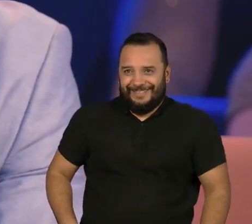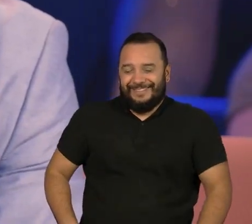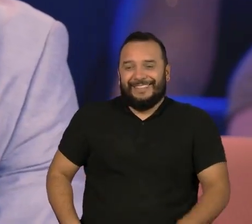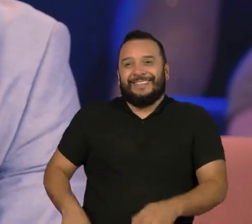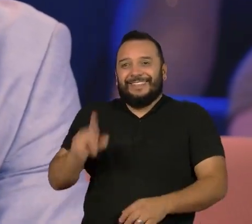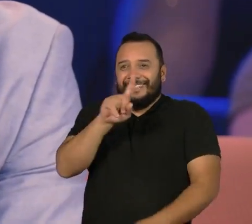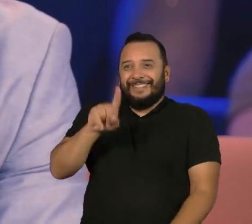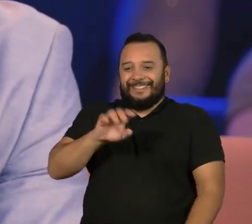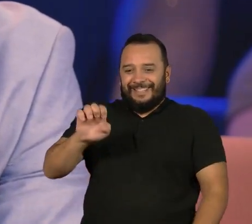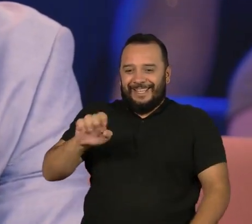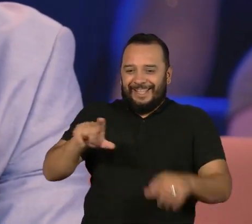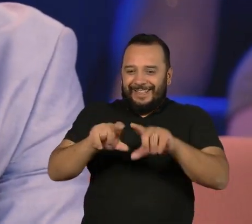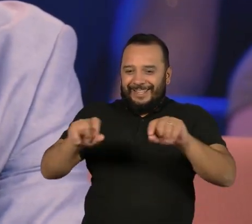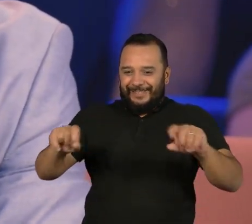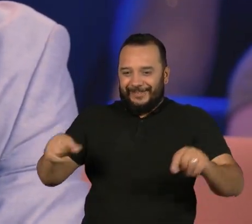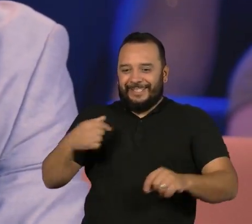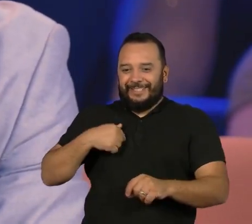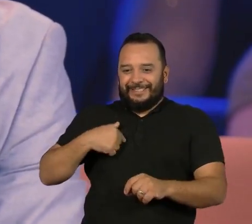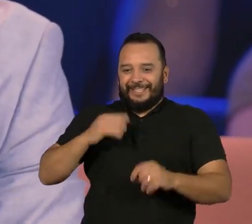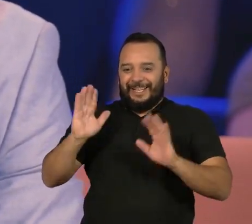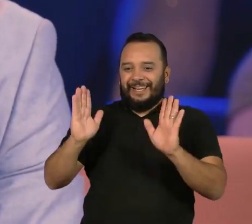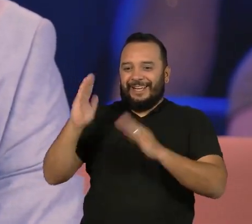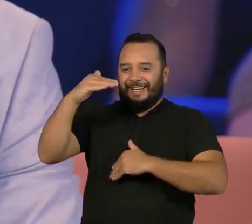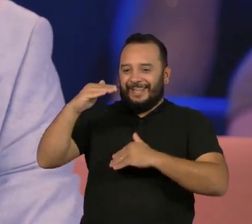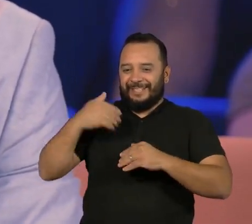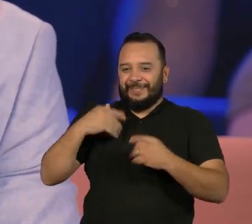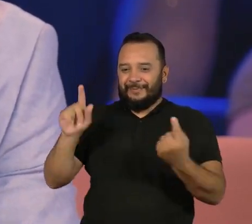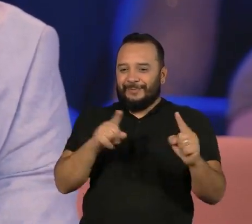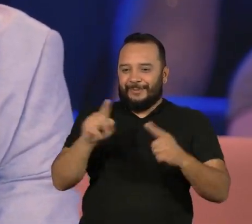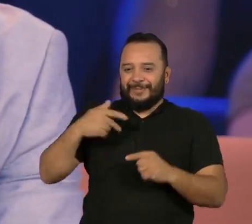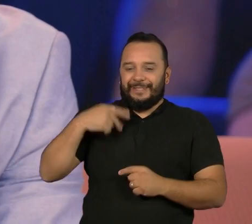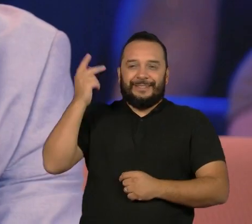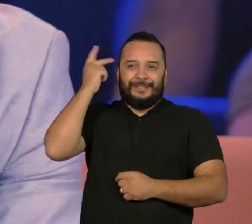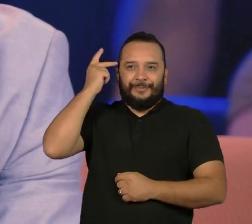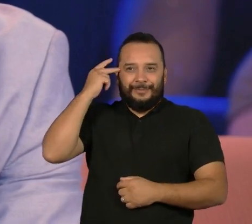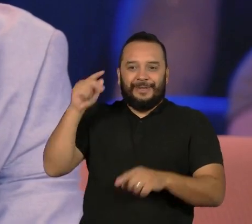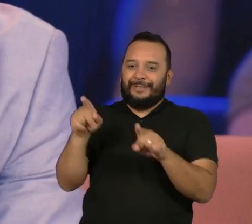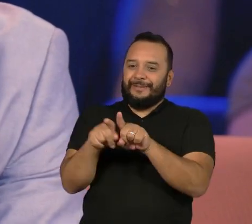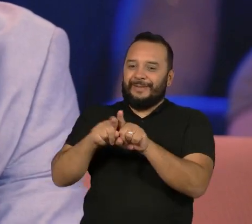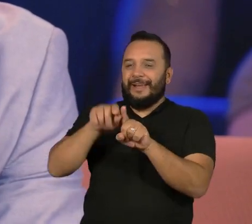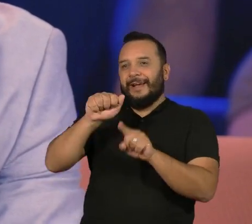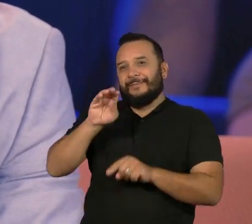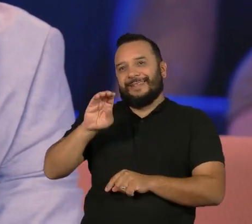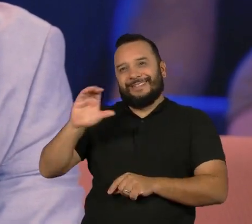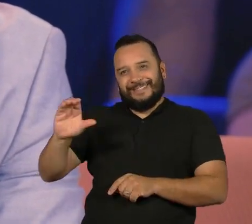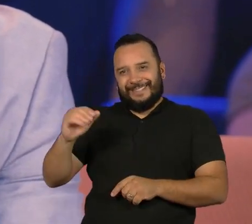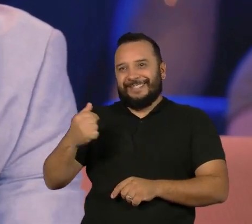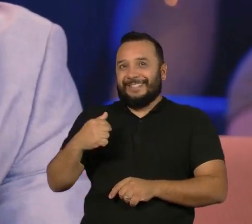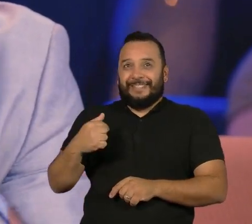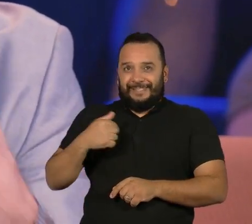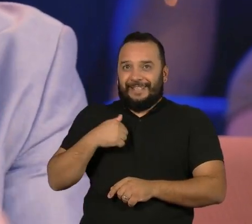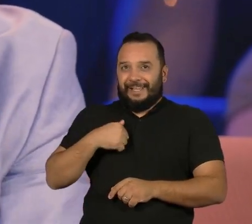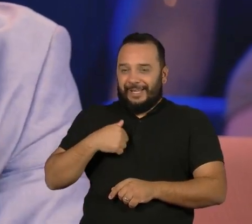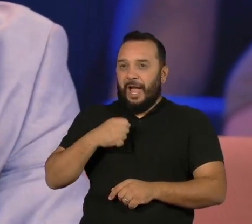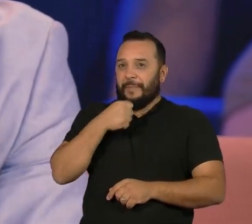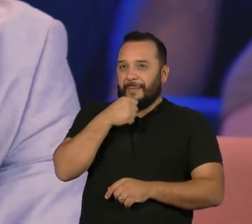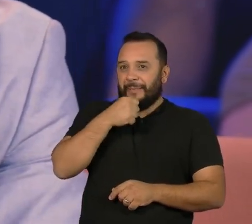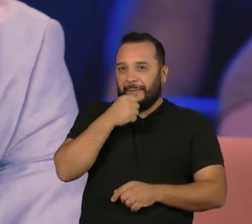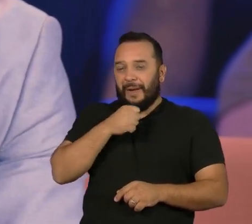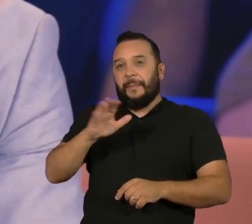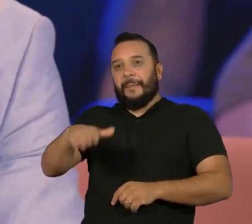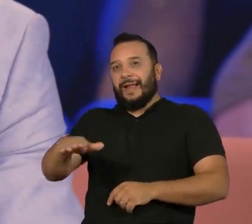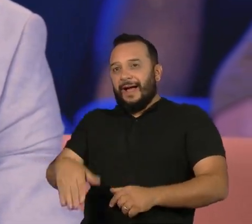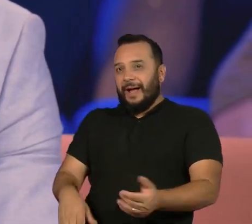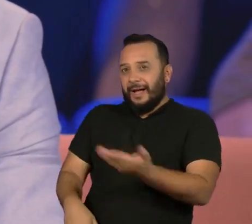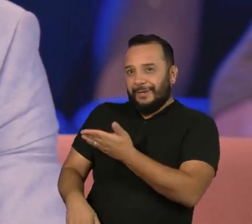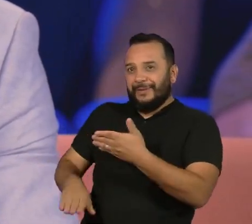essa caixa de som, ela rodou São Paulo, rodou o ABC inteiro, porque era isso. Eu fazia na porta da loja, eu fazia a chamada de ofertas. E